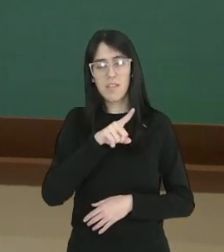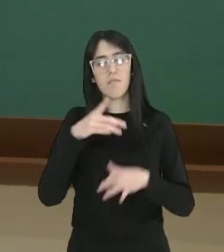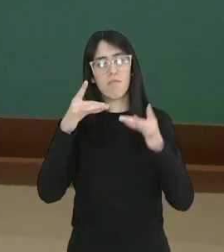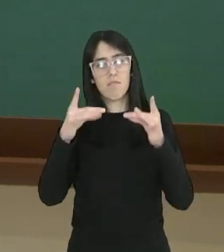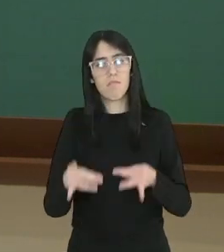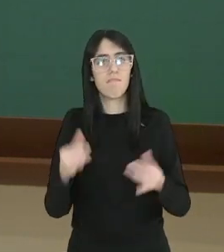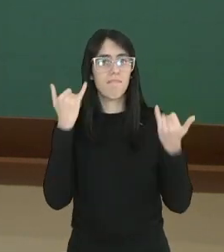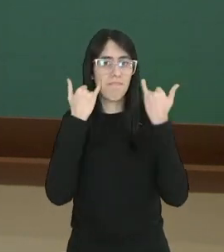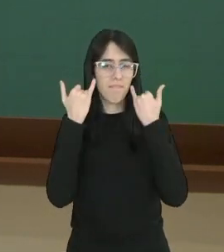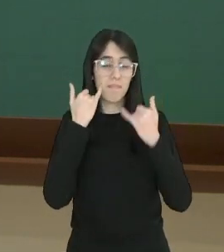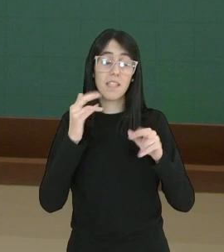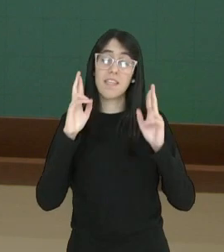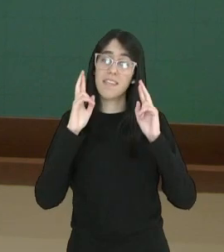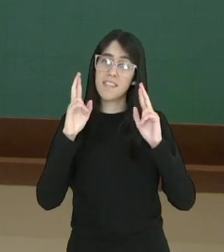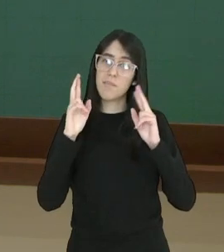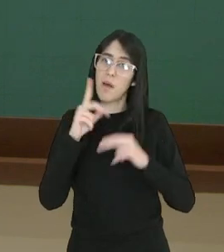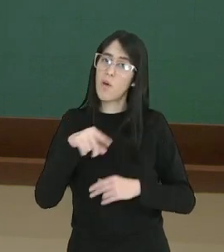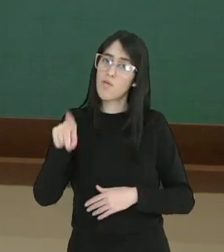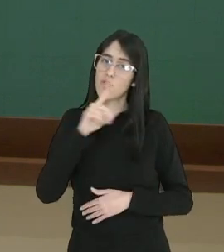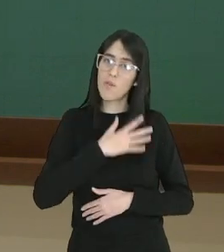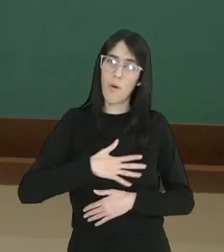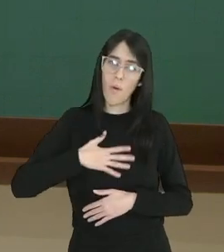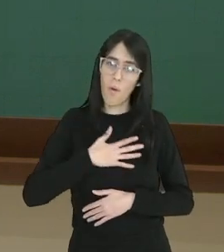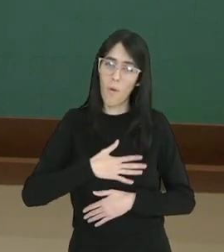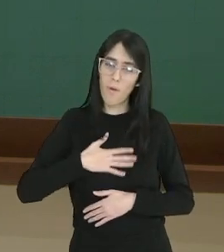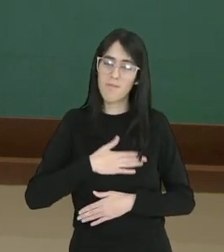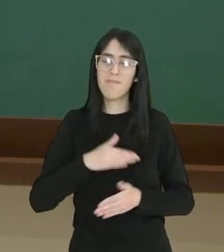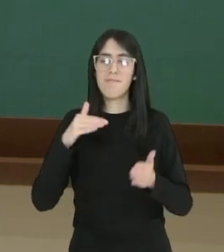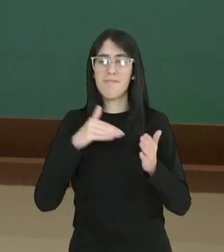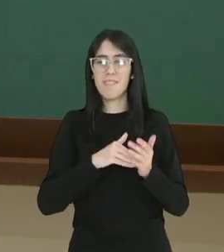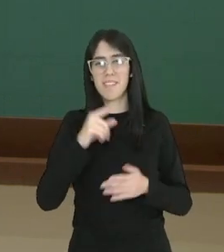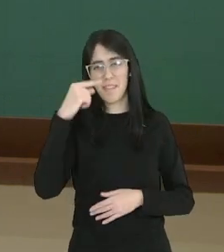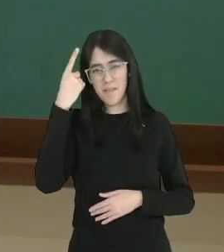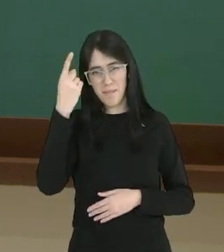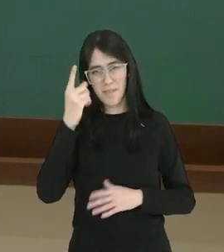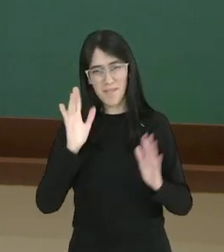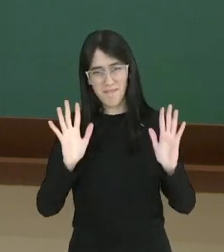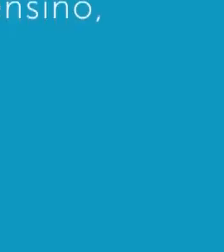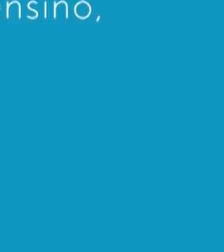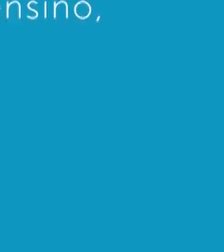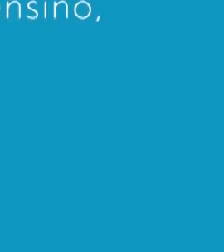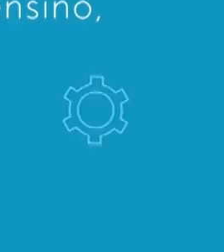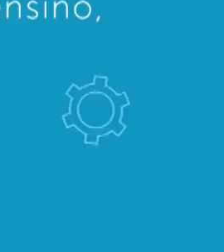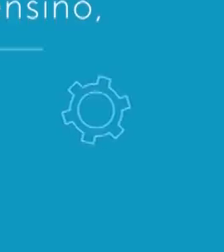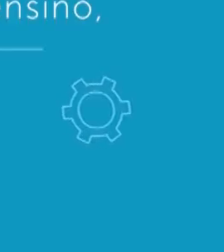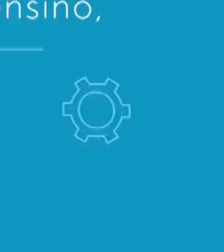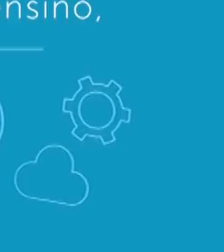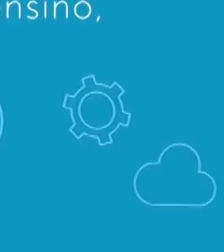elementos. Eu espero que vocês tenham gostado e até breve!